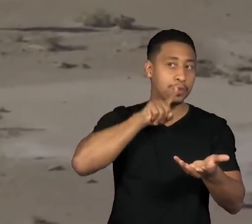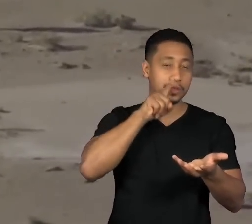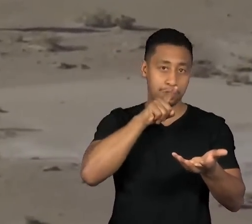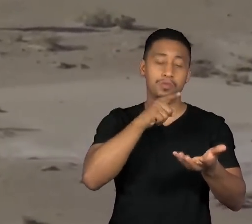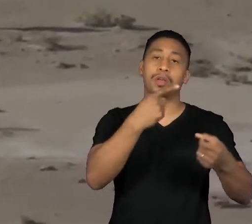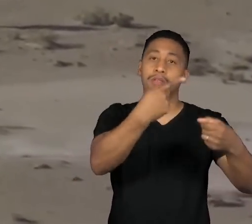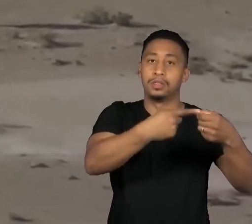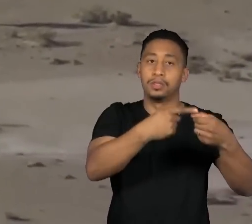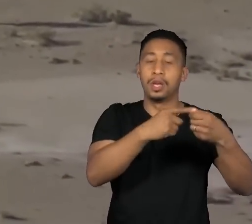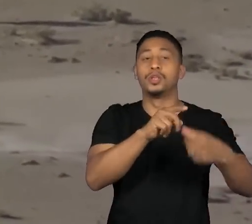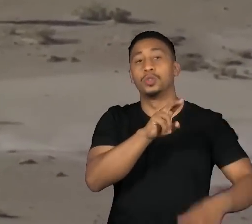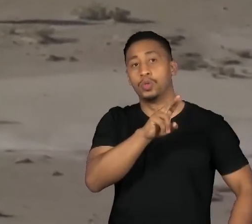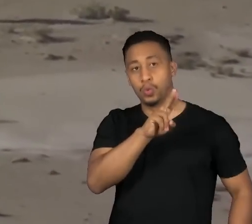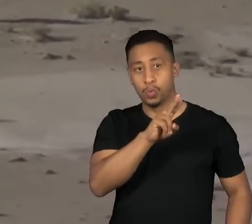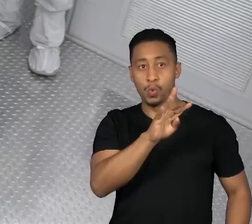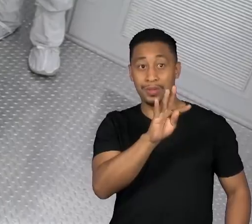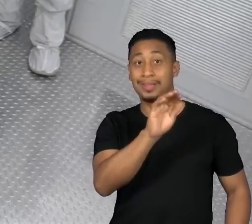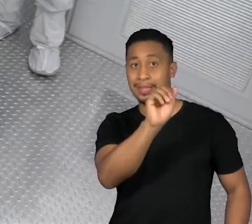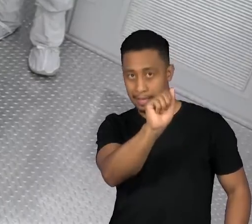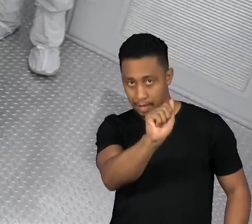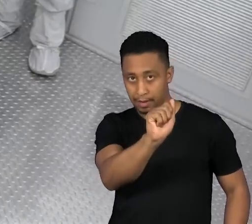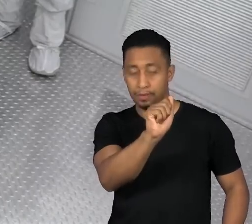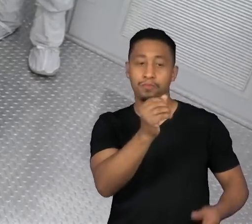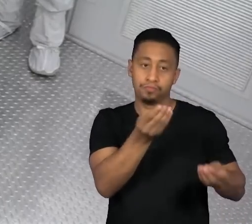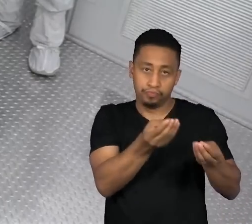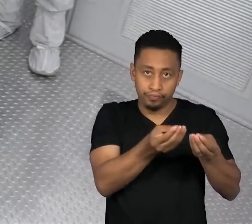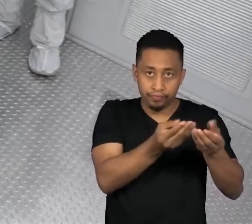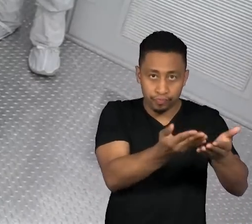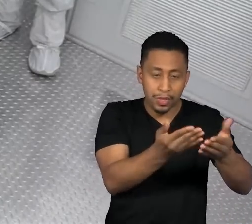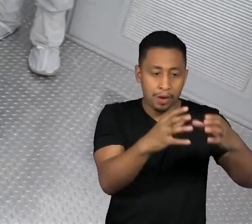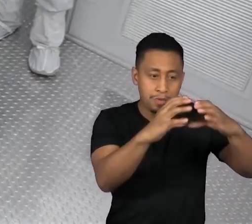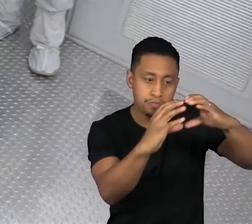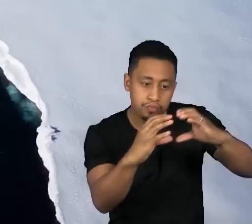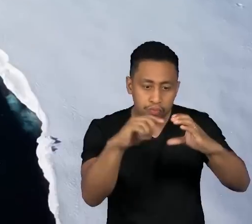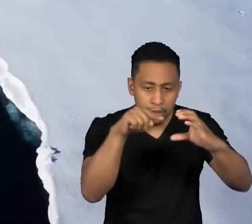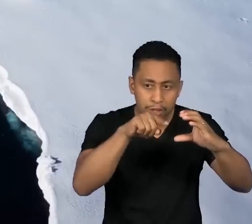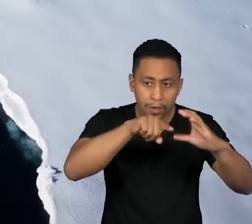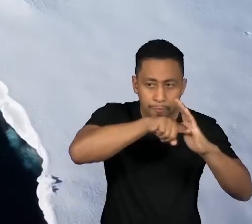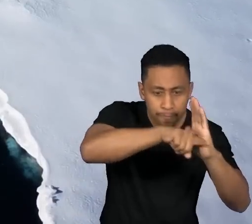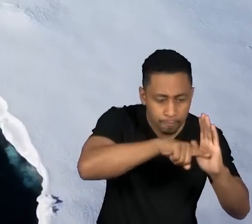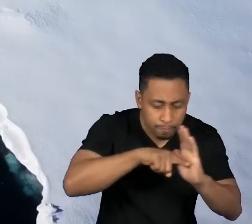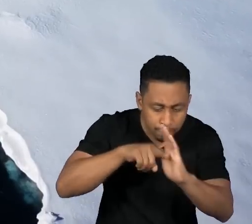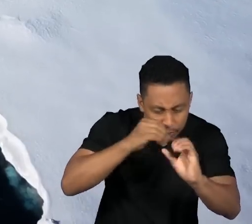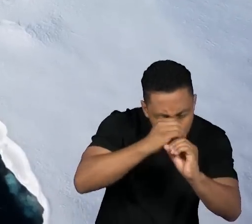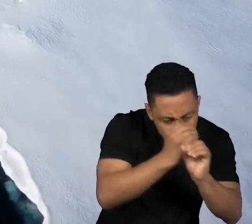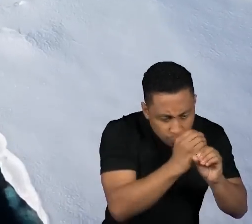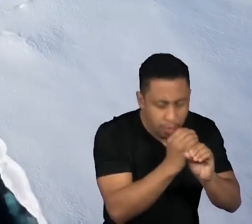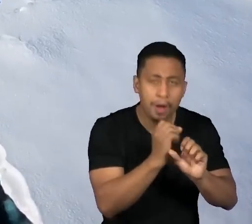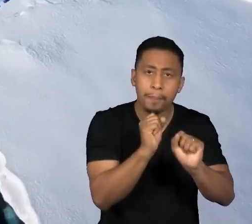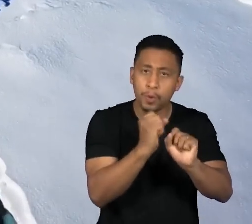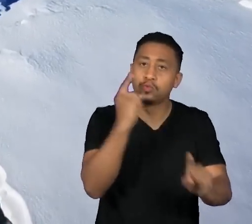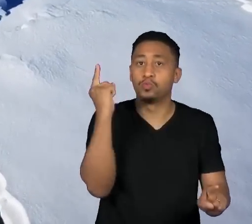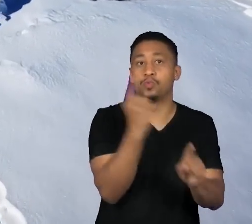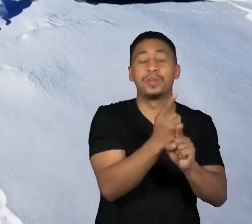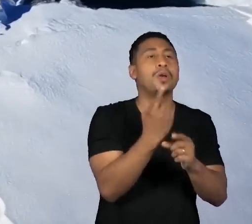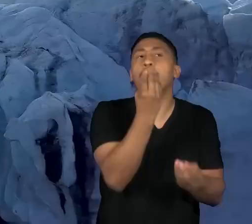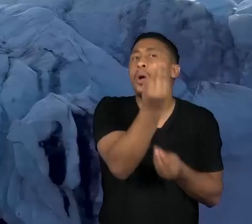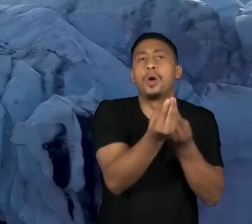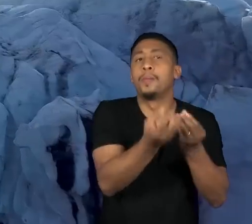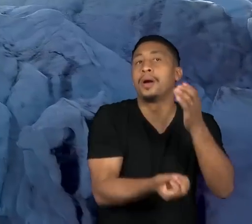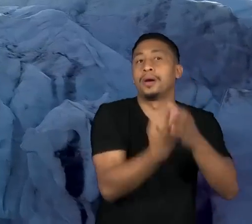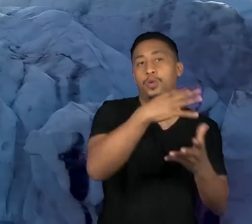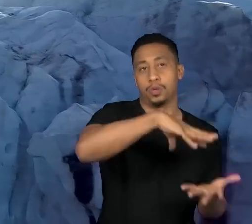pode conter indícios valiosos sobre a origem da Terra. O gelo marinho em torno da